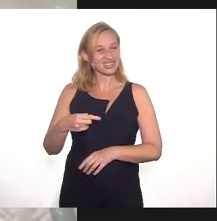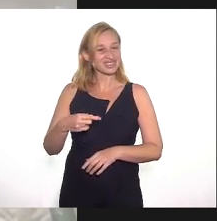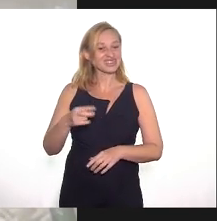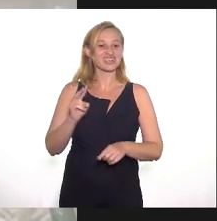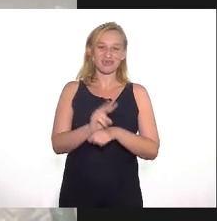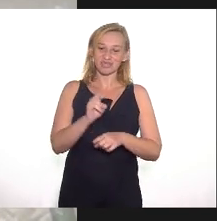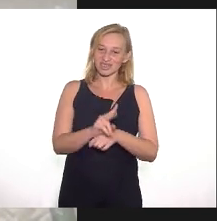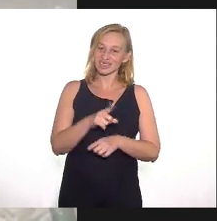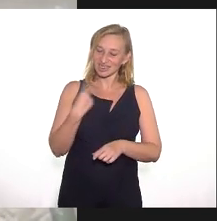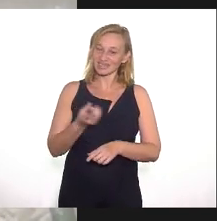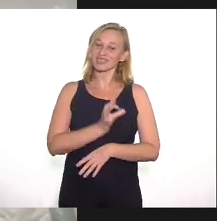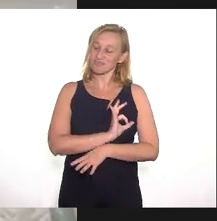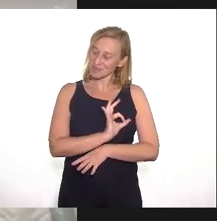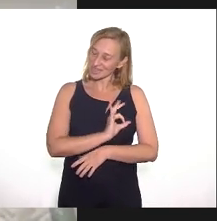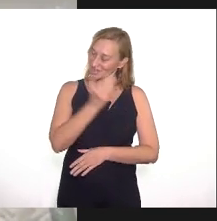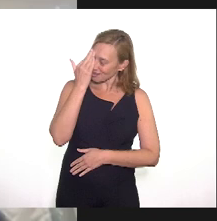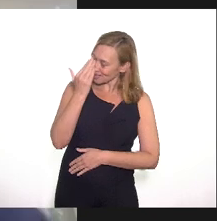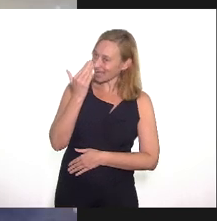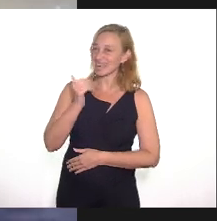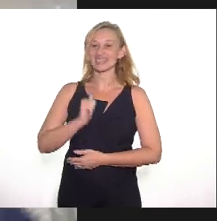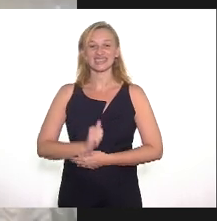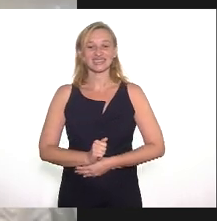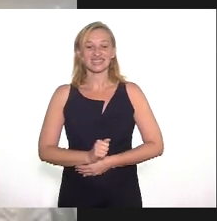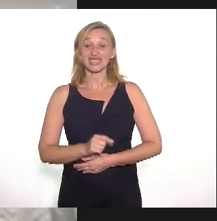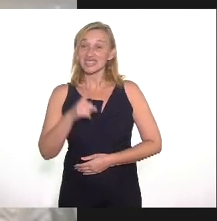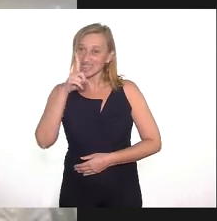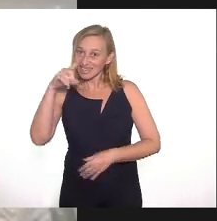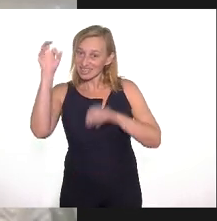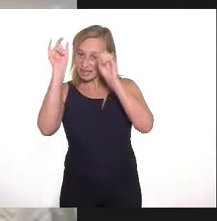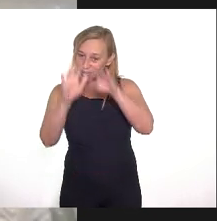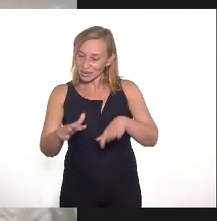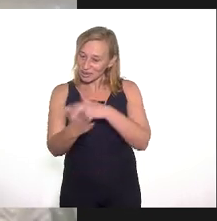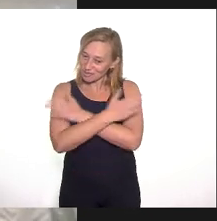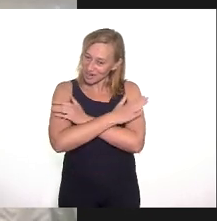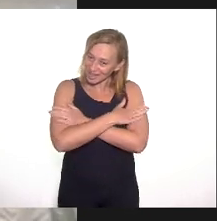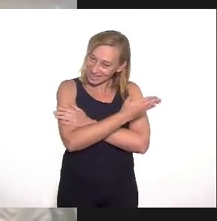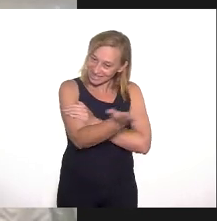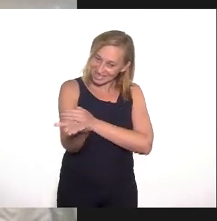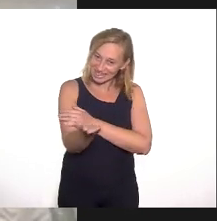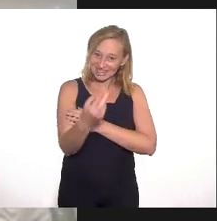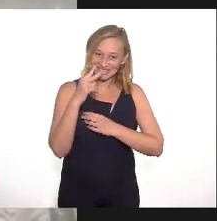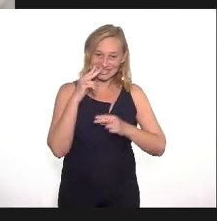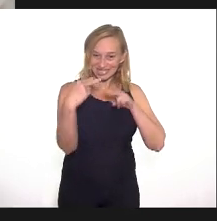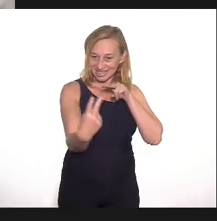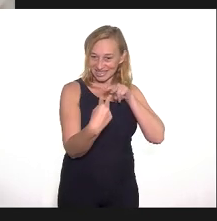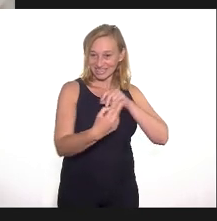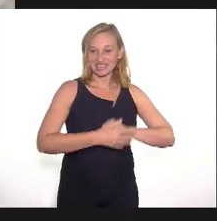defesa das nossas polícias. Muito obrigado, fique com Deus. Um forte abraço a todos que nos assistem.